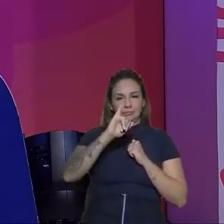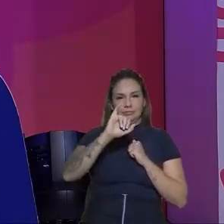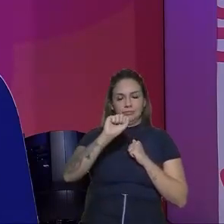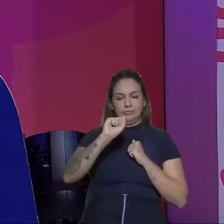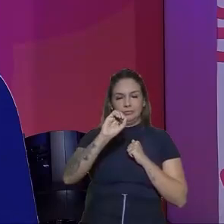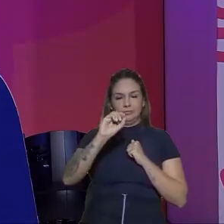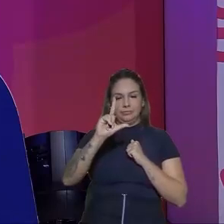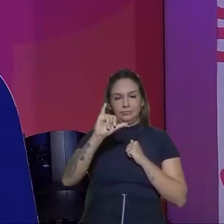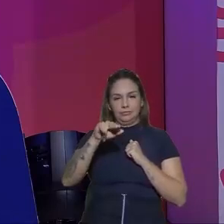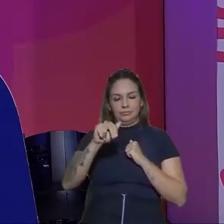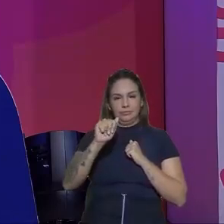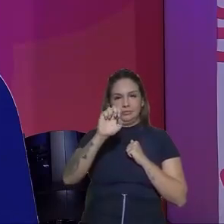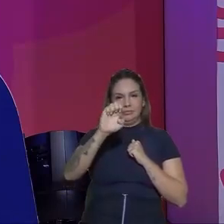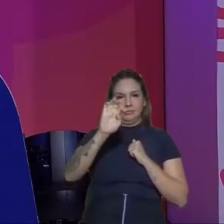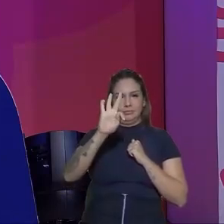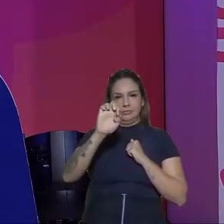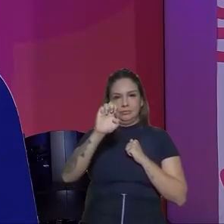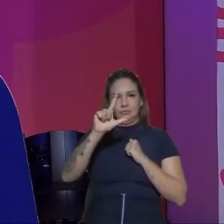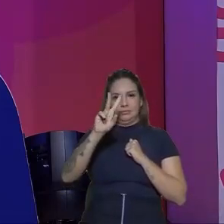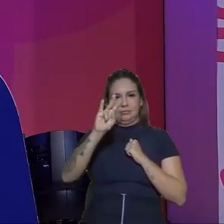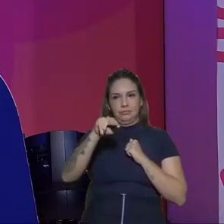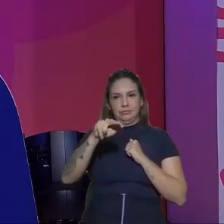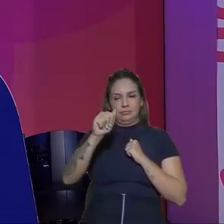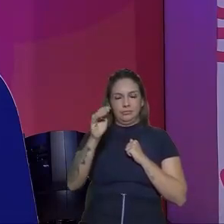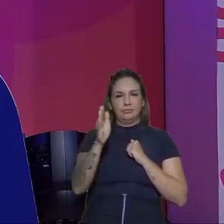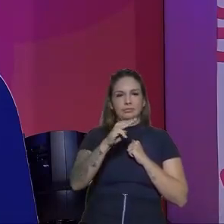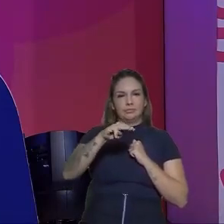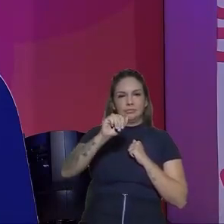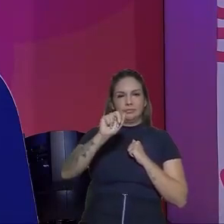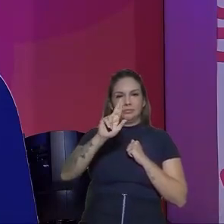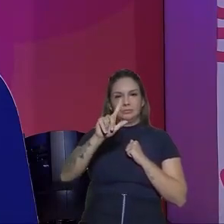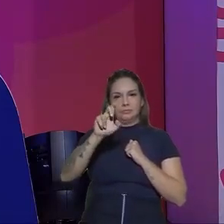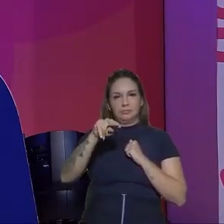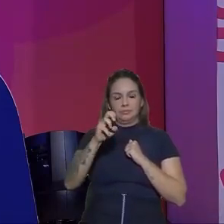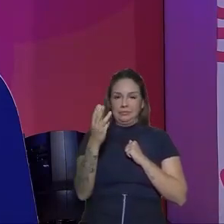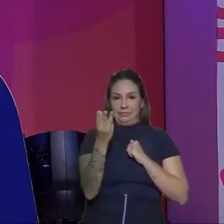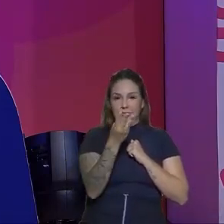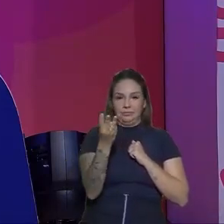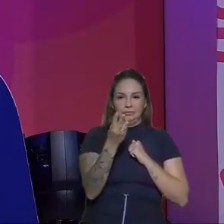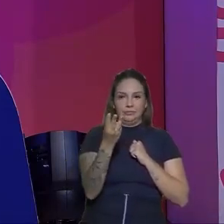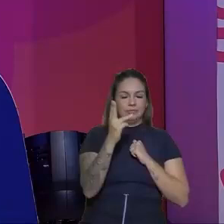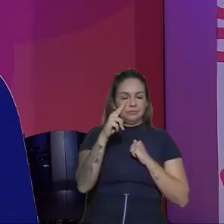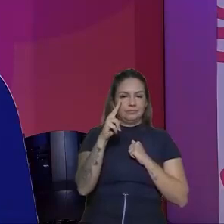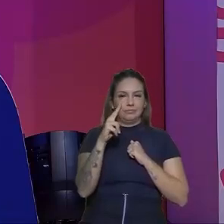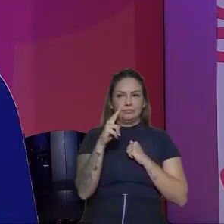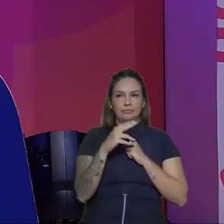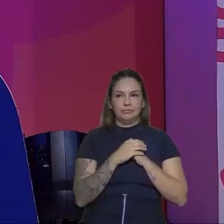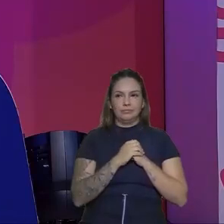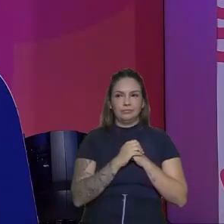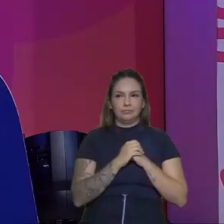Isolina, Etelvina e Marlene, sabe? Desse tripé, eu nunca